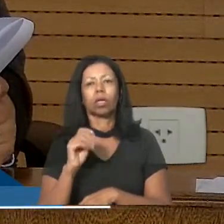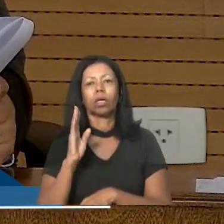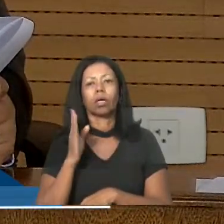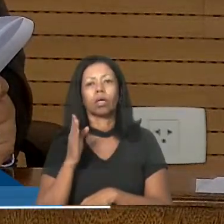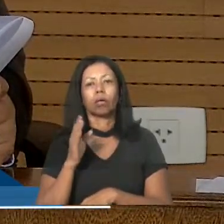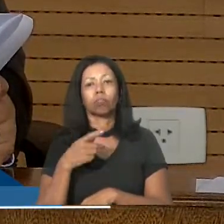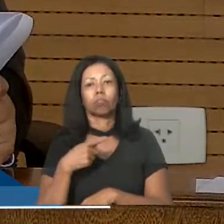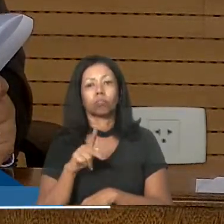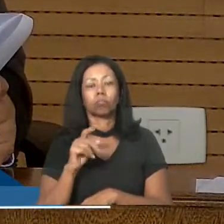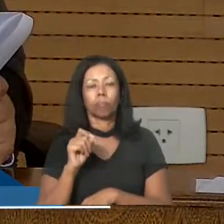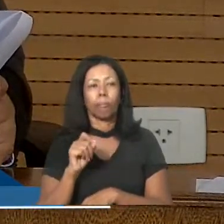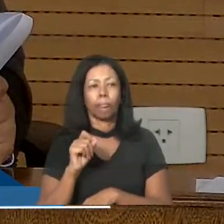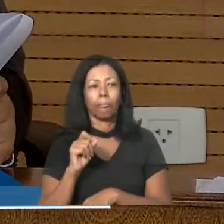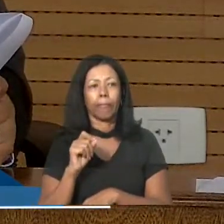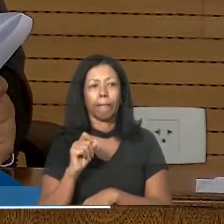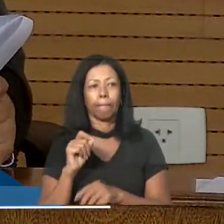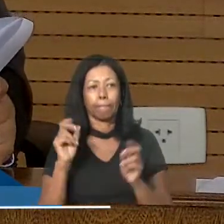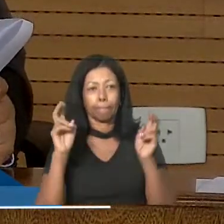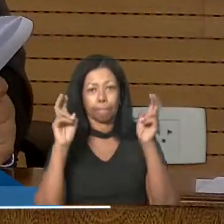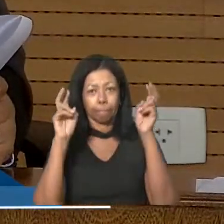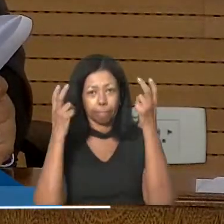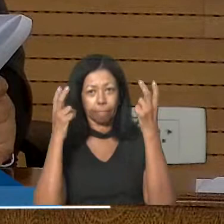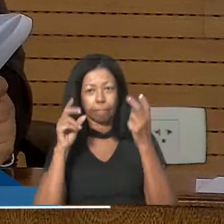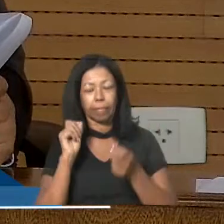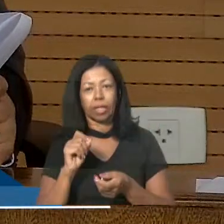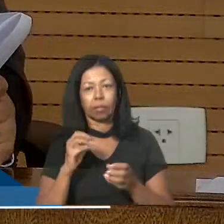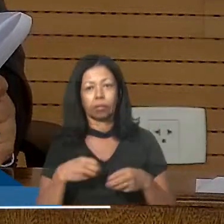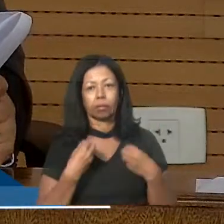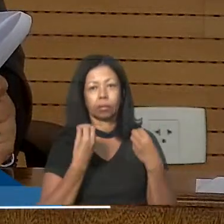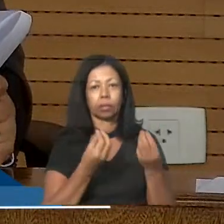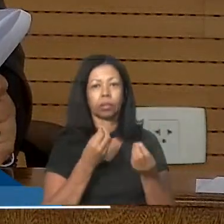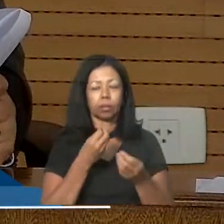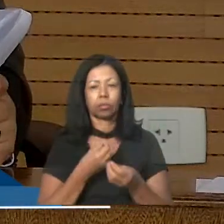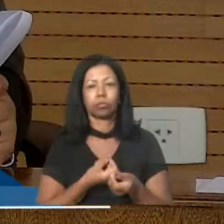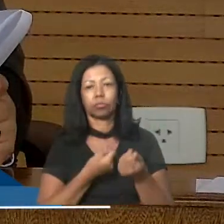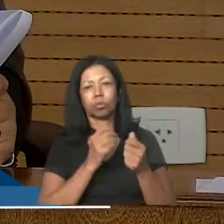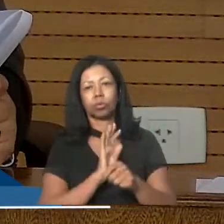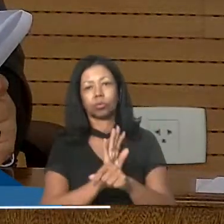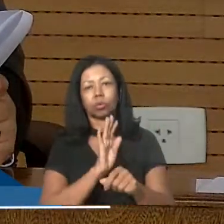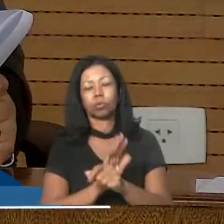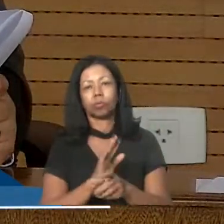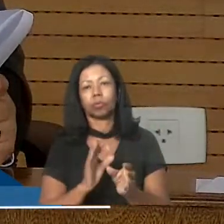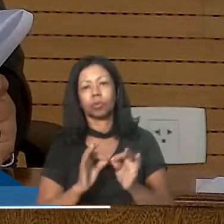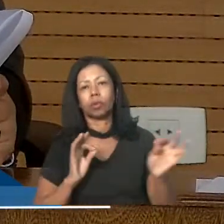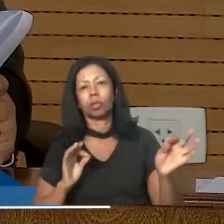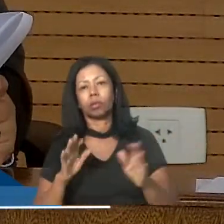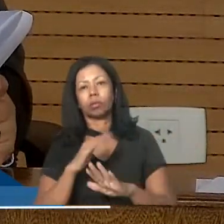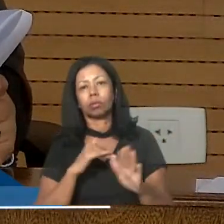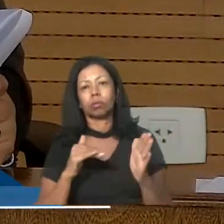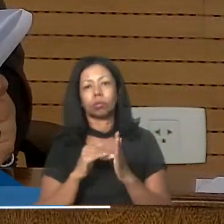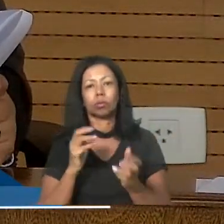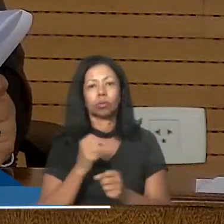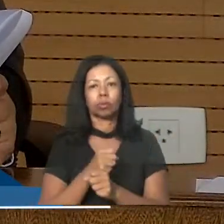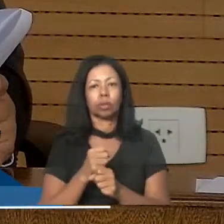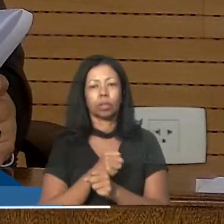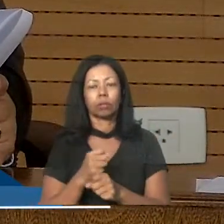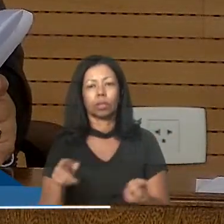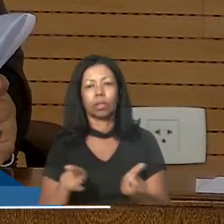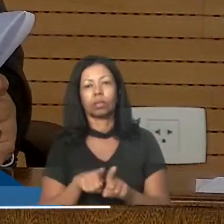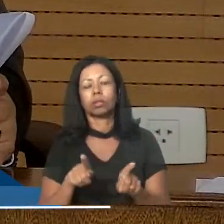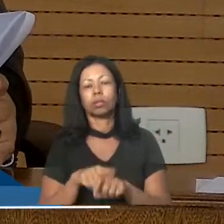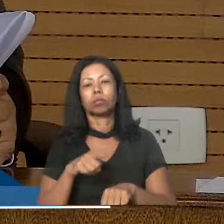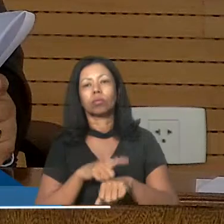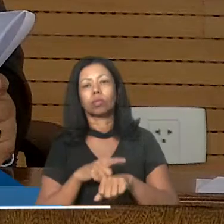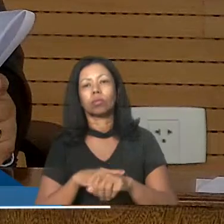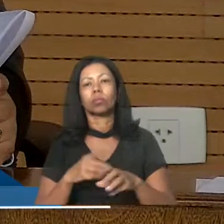se perceber que a concessão do benefício fora prorrogado ao longo dos anos, desta feita, o prazo